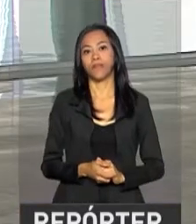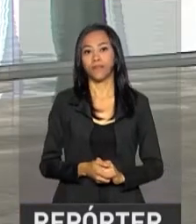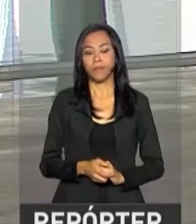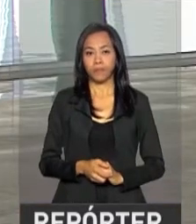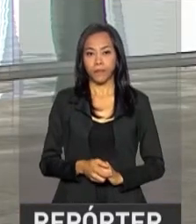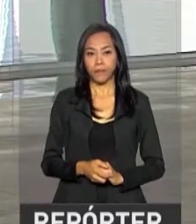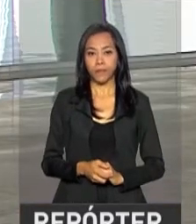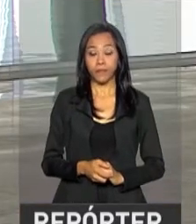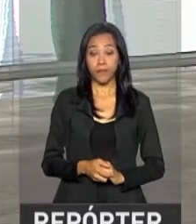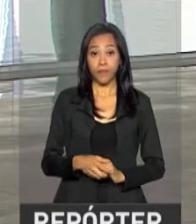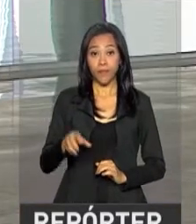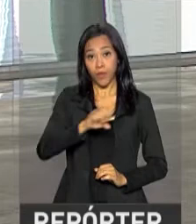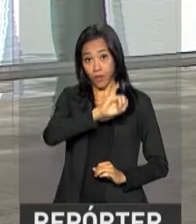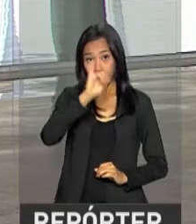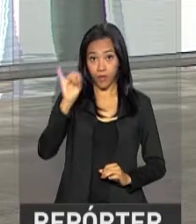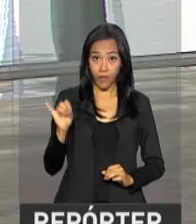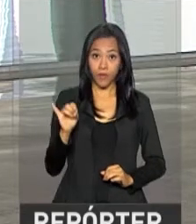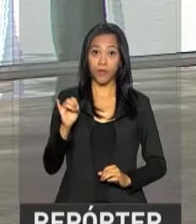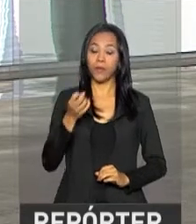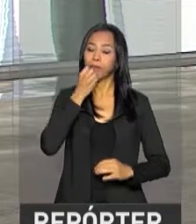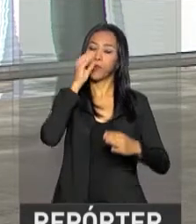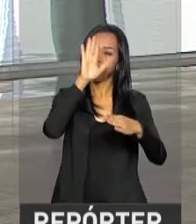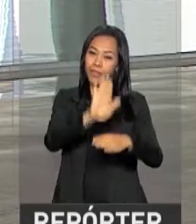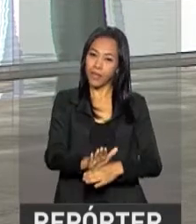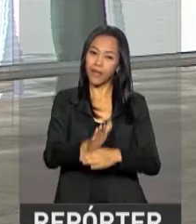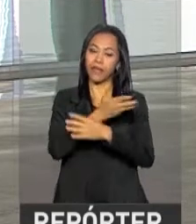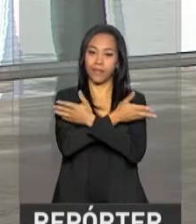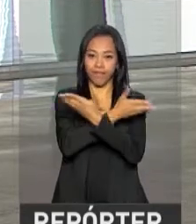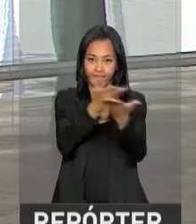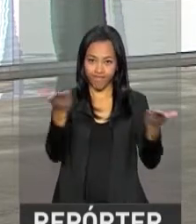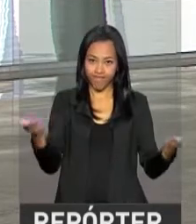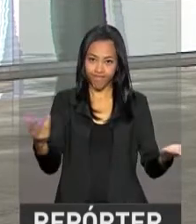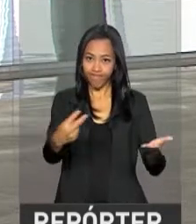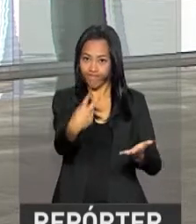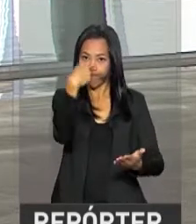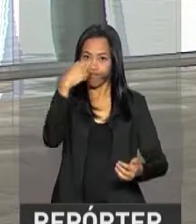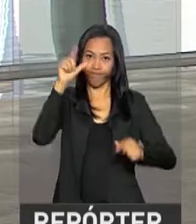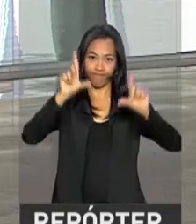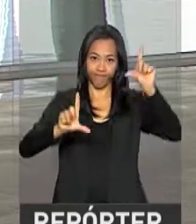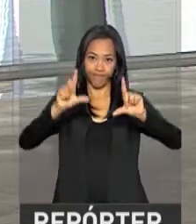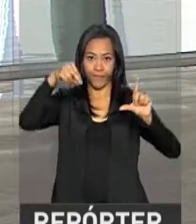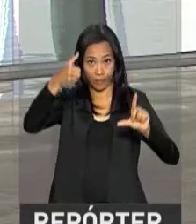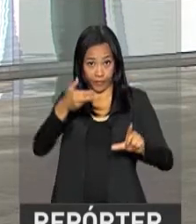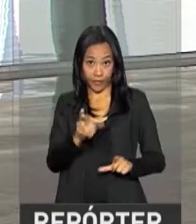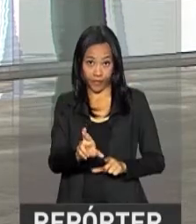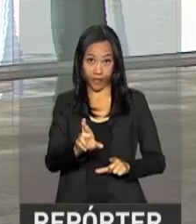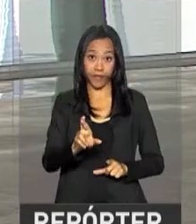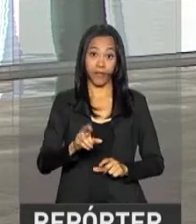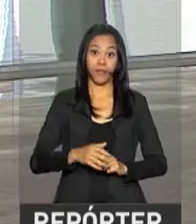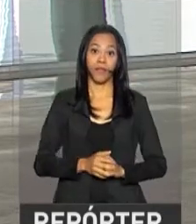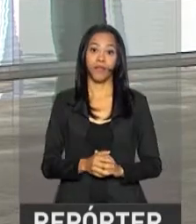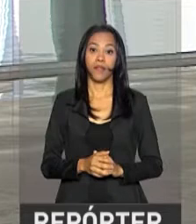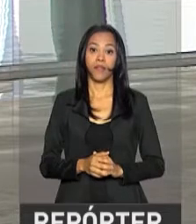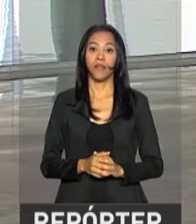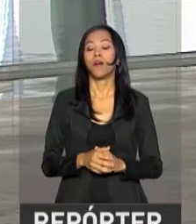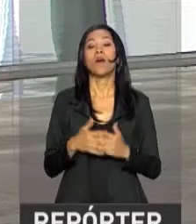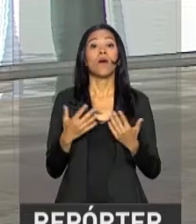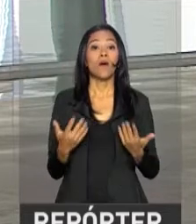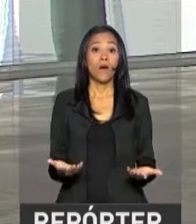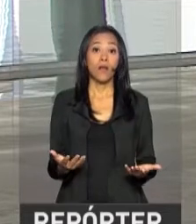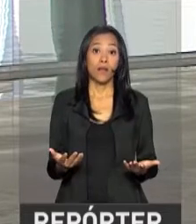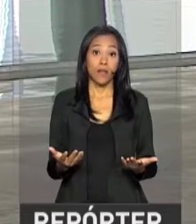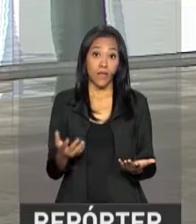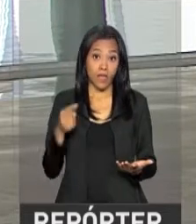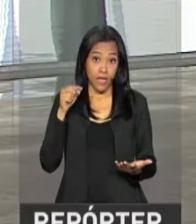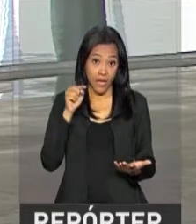olla' thaíssa boa tarde boa tarde a todos que nos assistem na tv nbr olha thaíssa